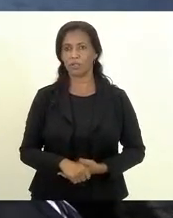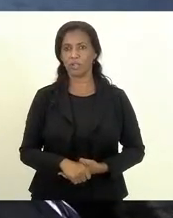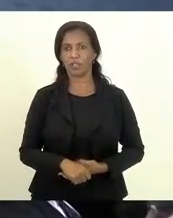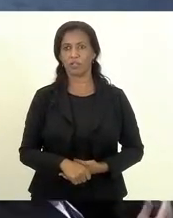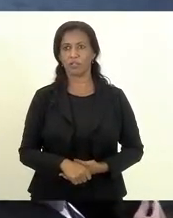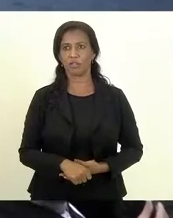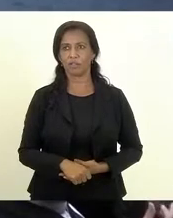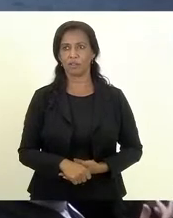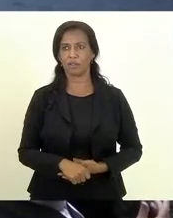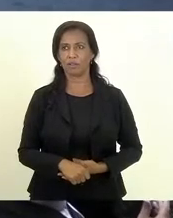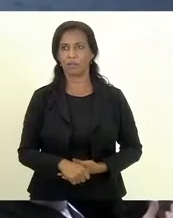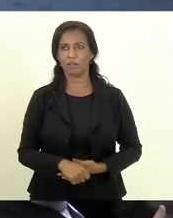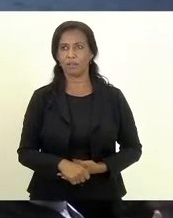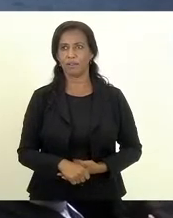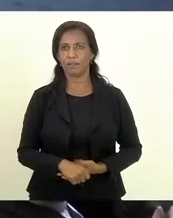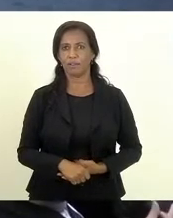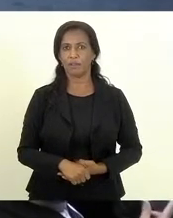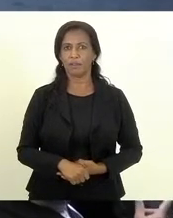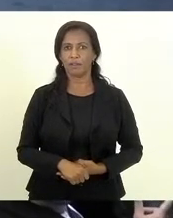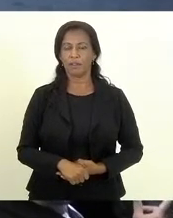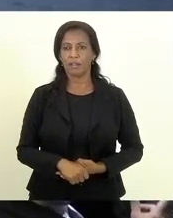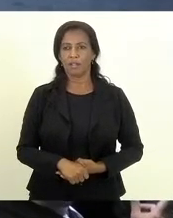Deputado Chico Machado.